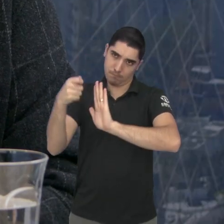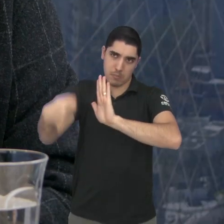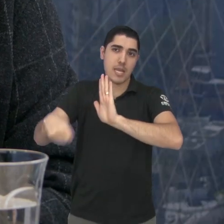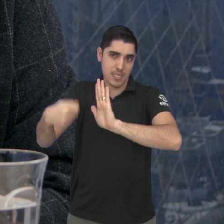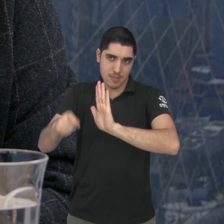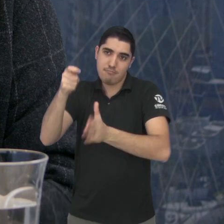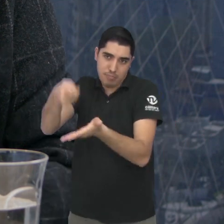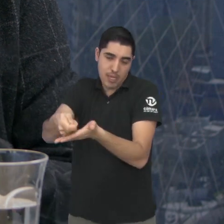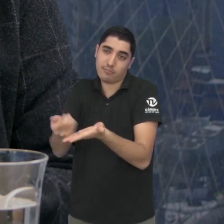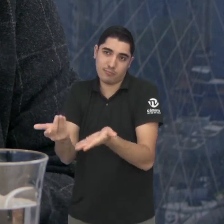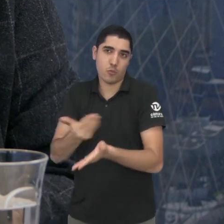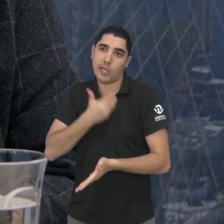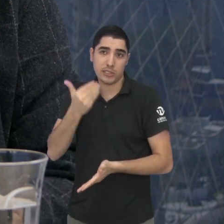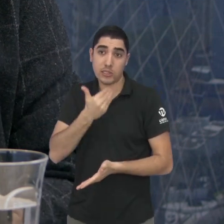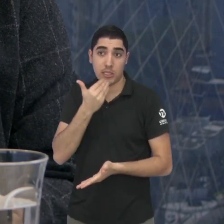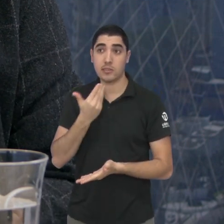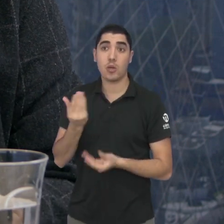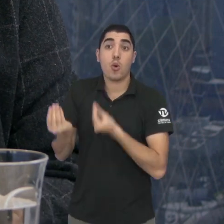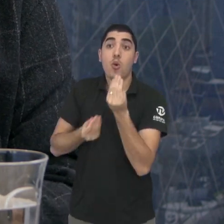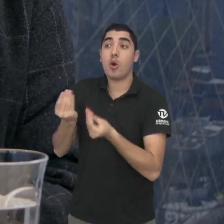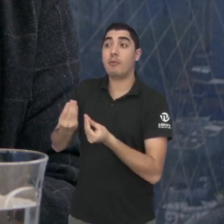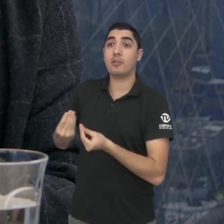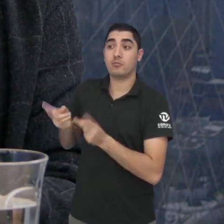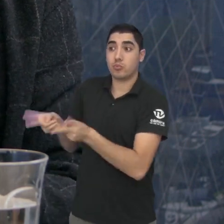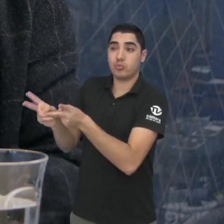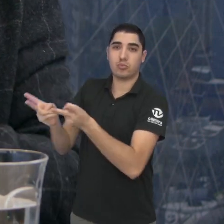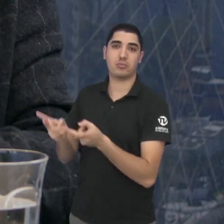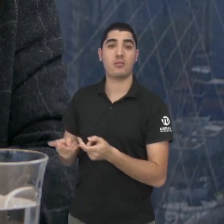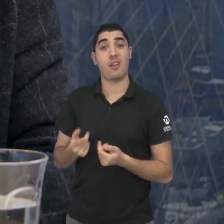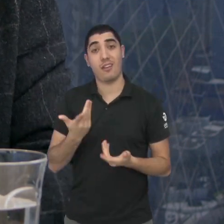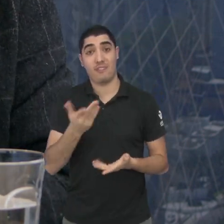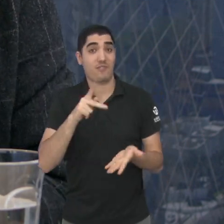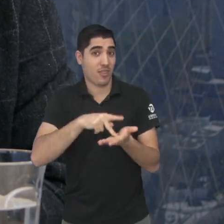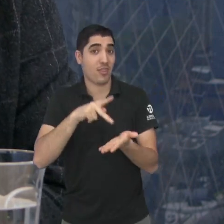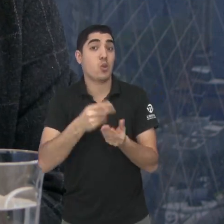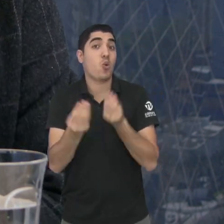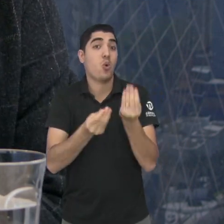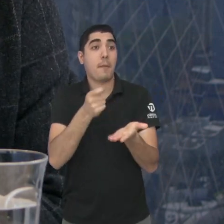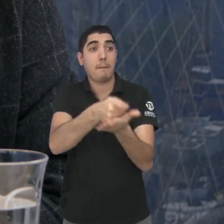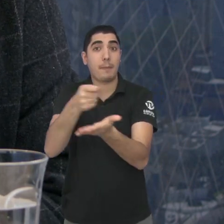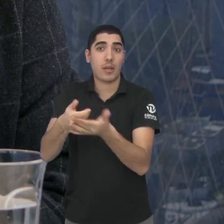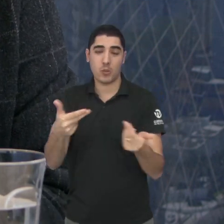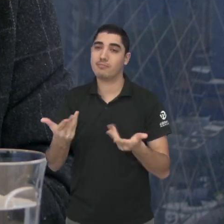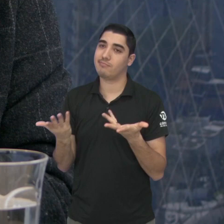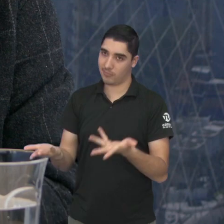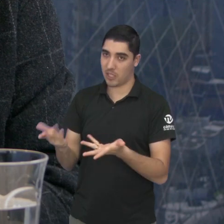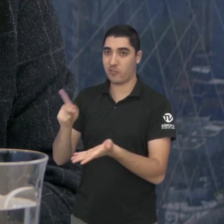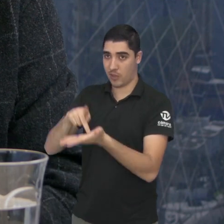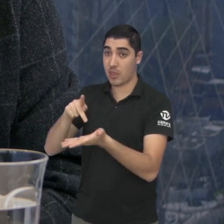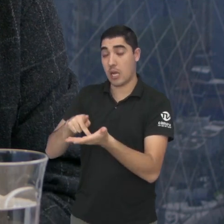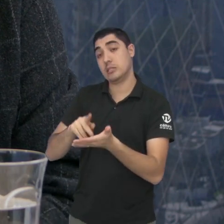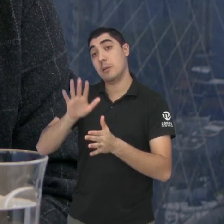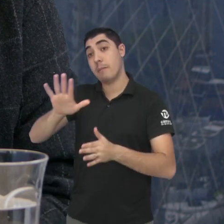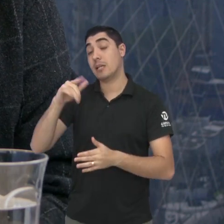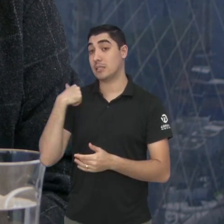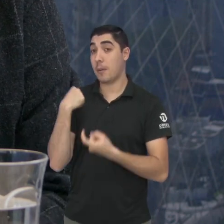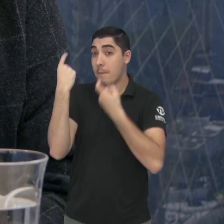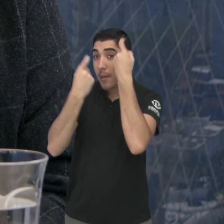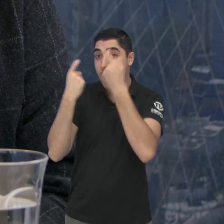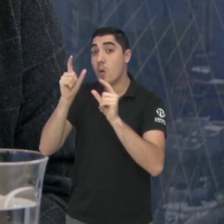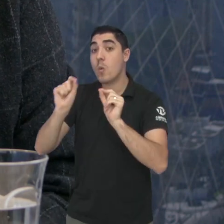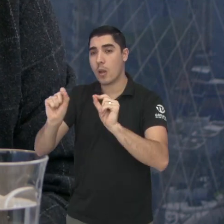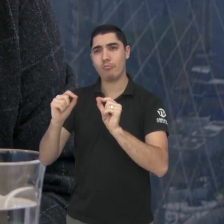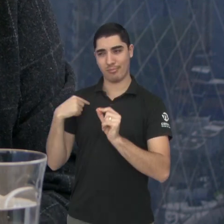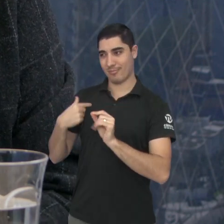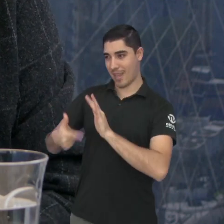tem jeito. Você não vive sem imposto. Uma conta não Né? fecha, Como que né? você vai fazer as coisas para as pessoas se não tiver imposto? Agora, o que me preocupa, aliás, nós